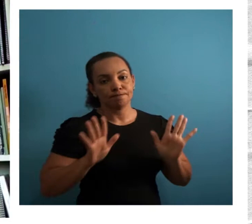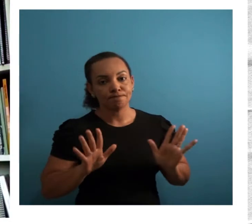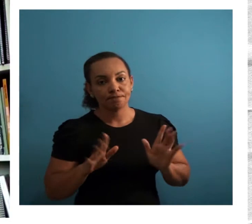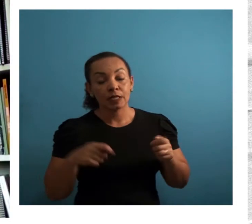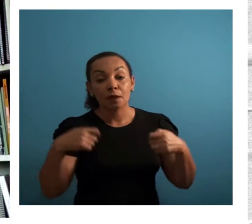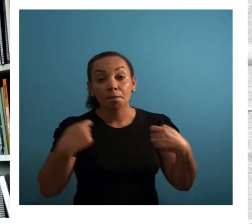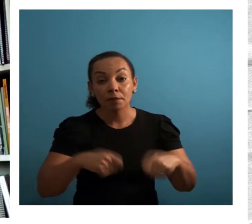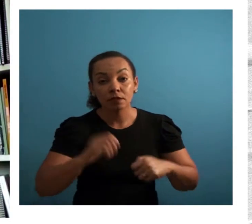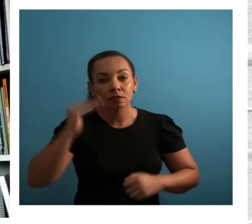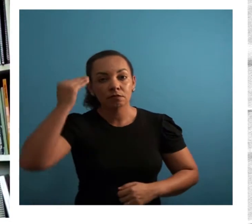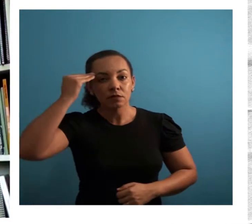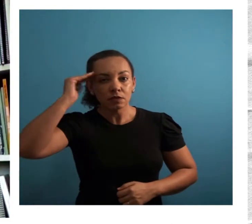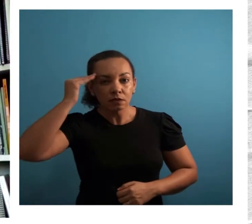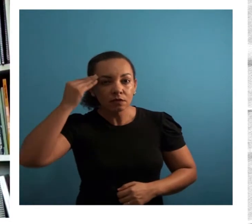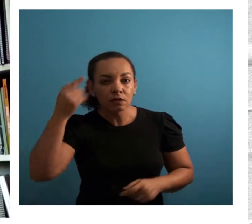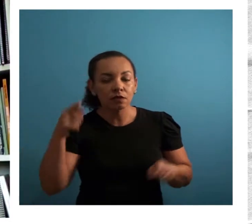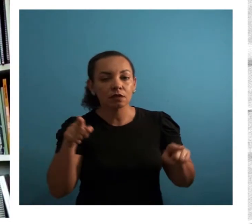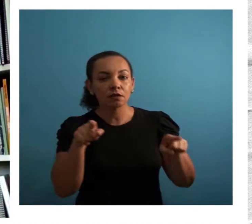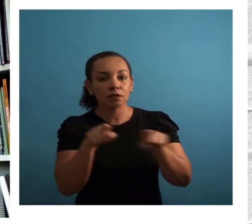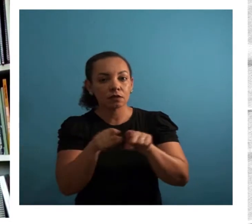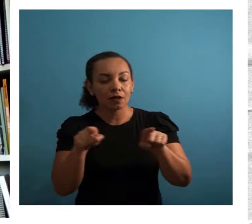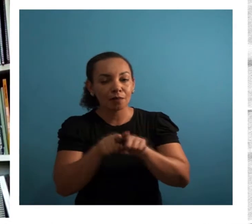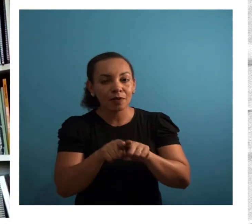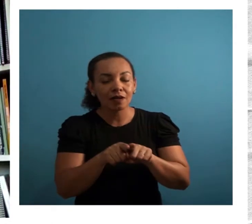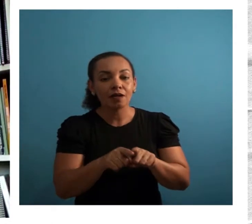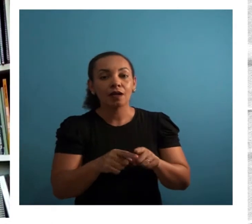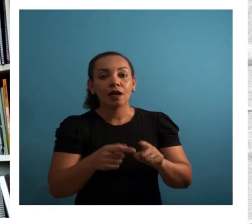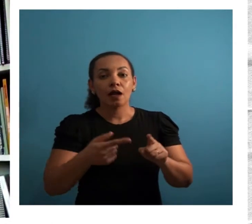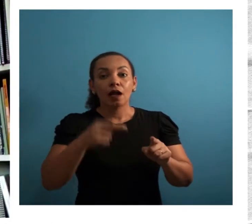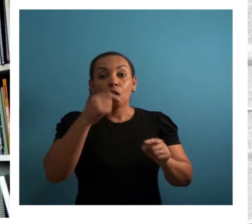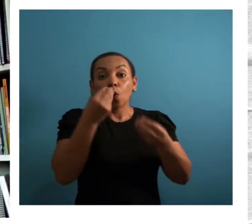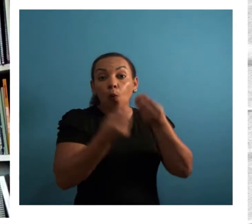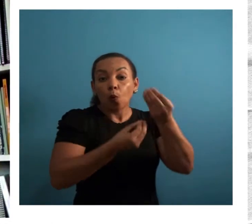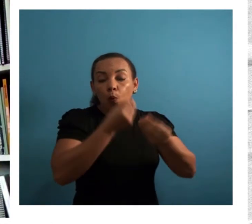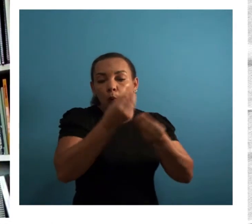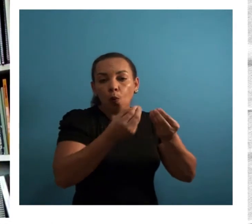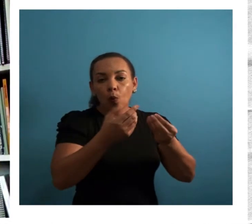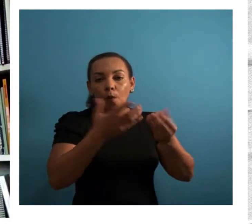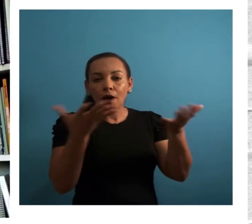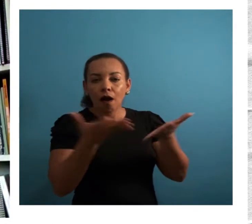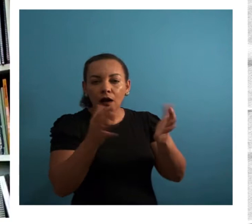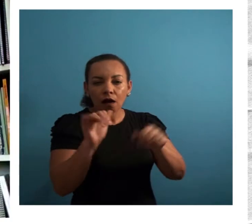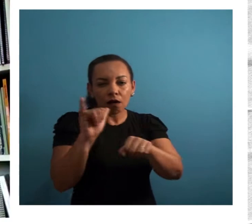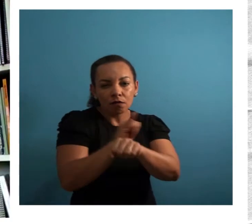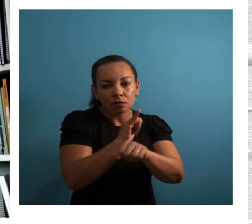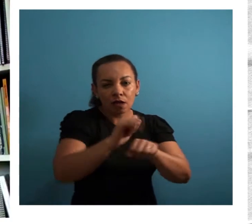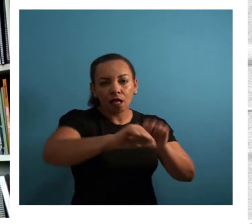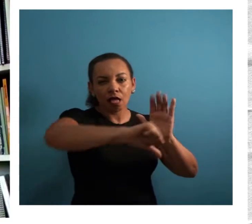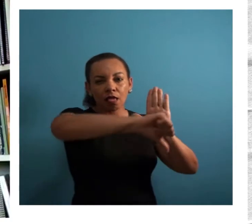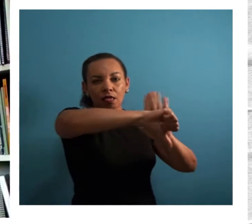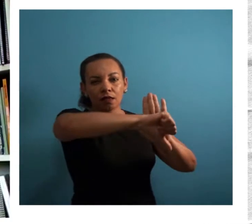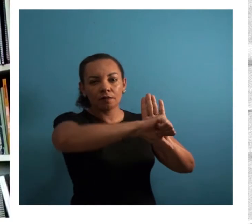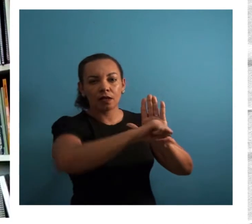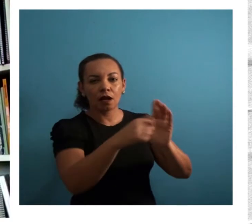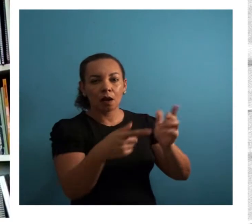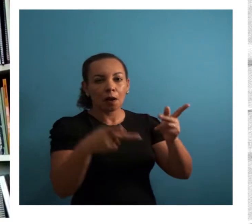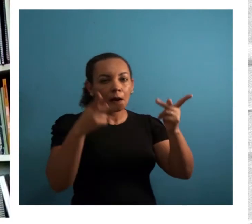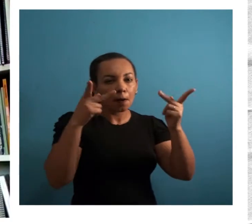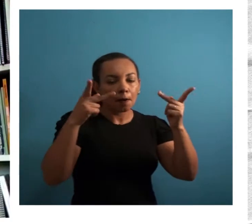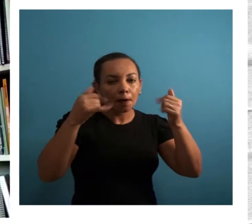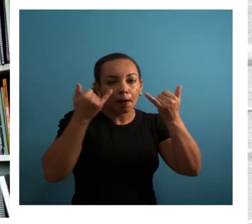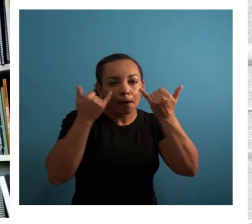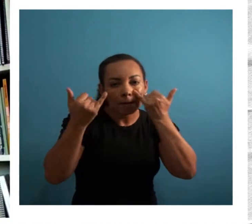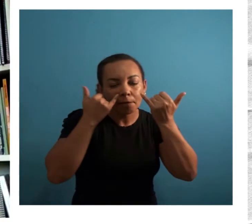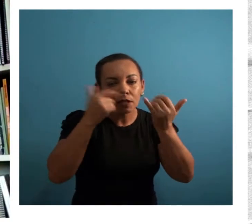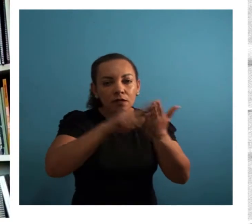compreender também que enfrentamos a criminalização da mídia e essa existe futuras e